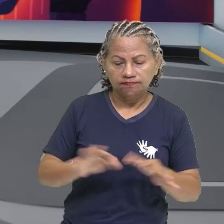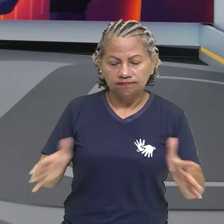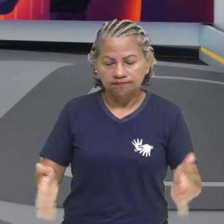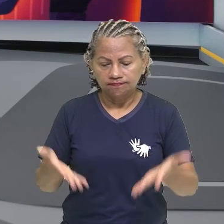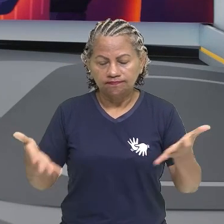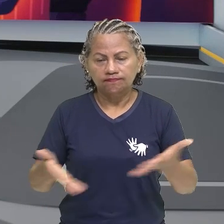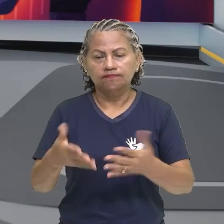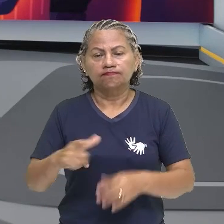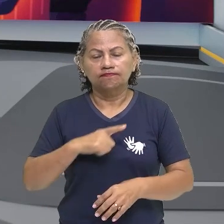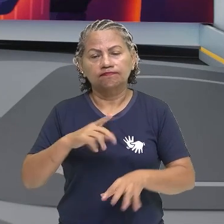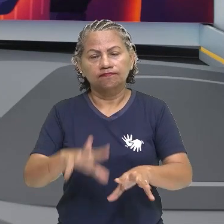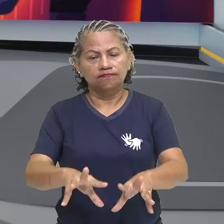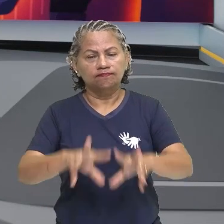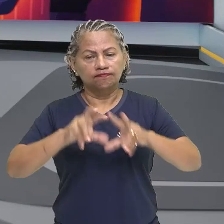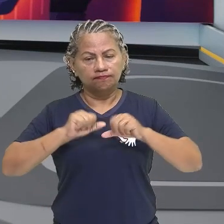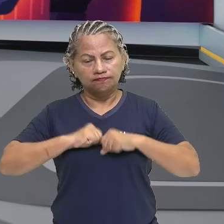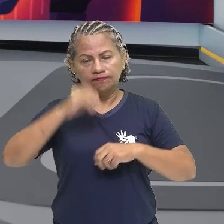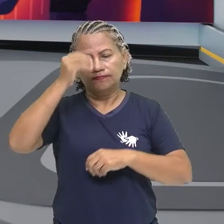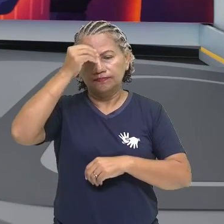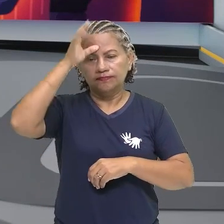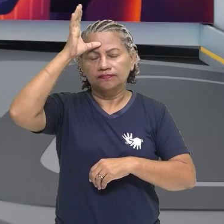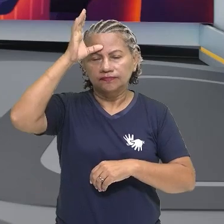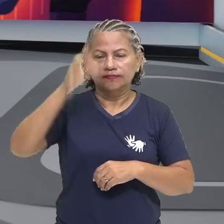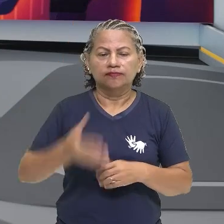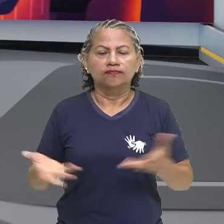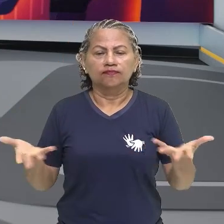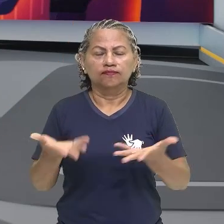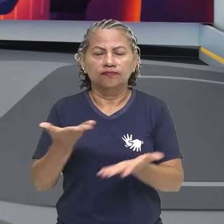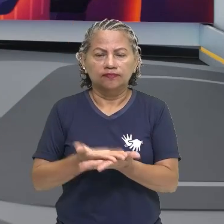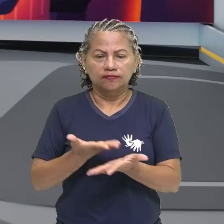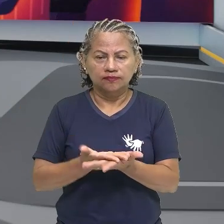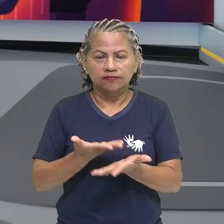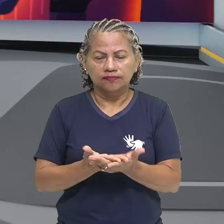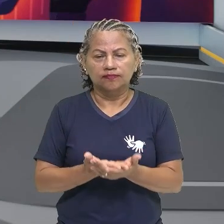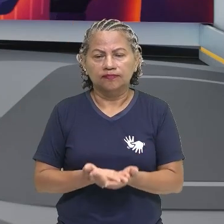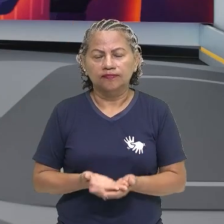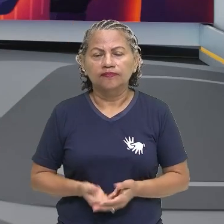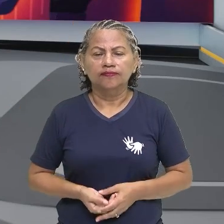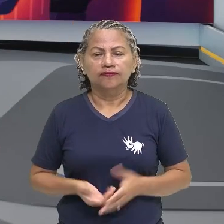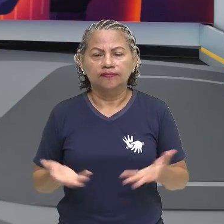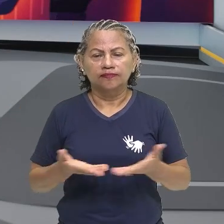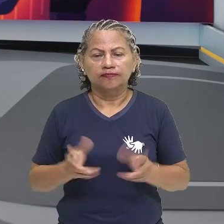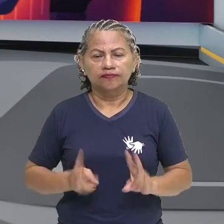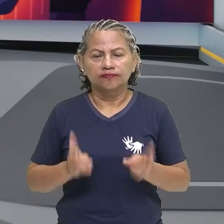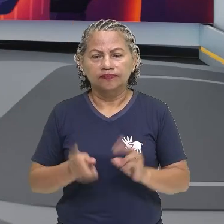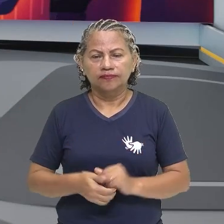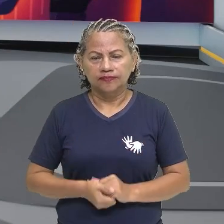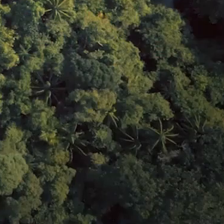conhecimento. Foi isso que nós vimos na aula de hoje, agora vamos prosseguir.